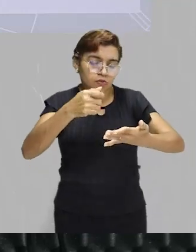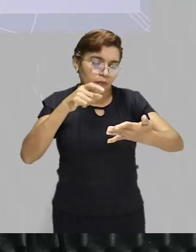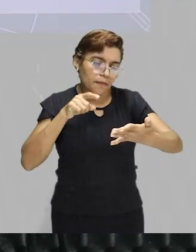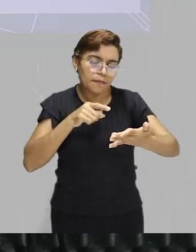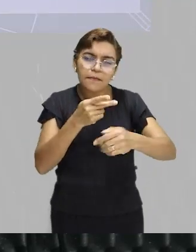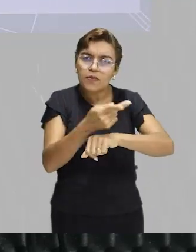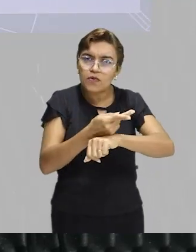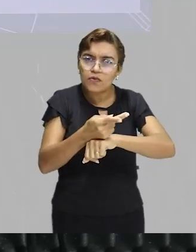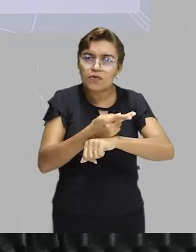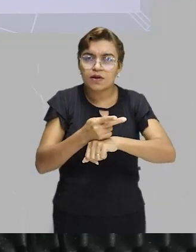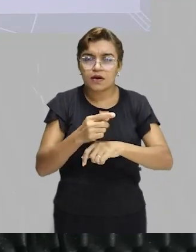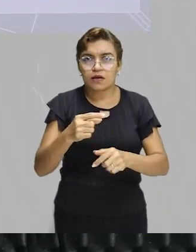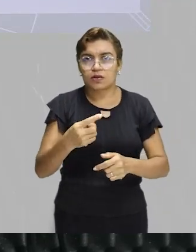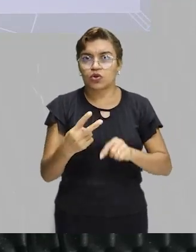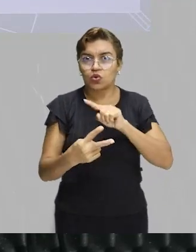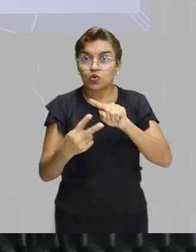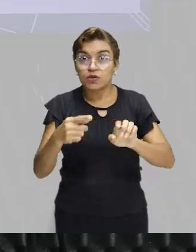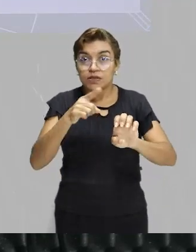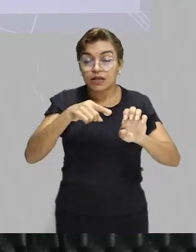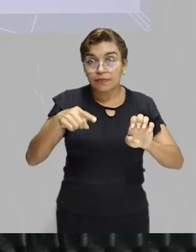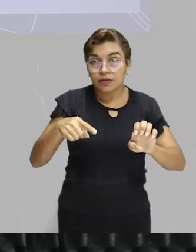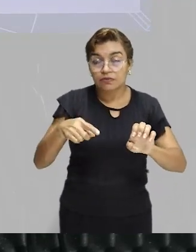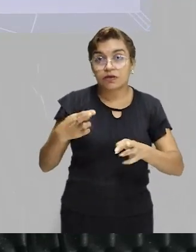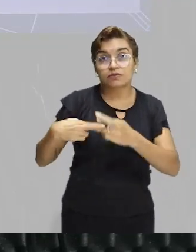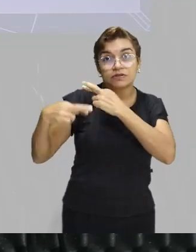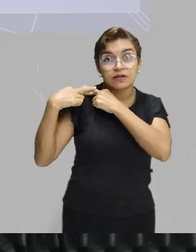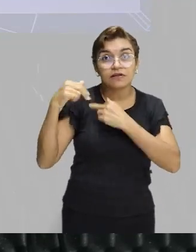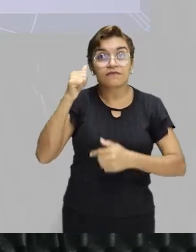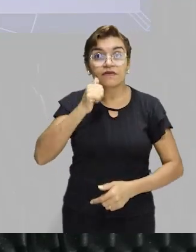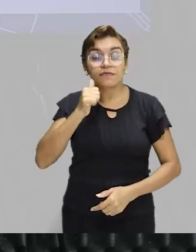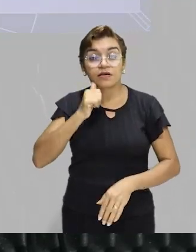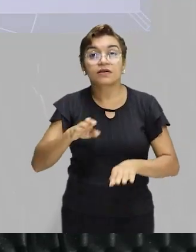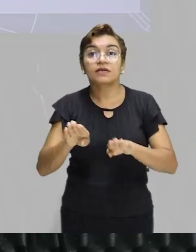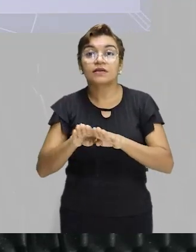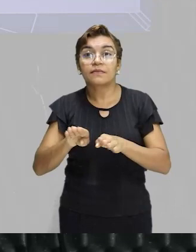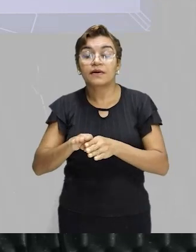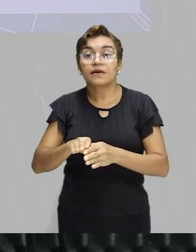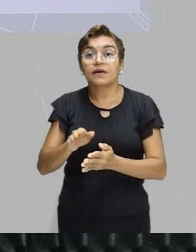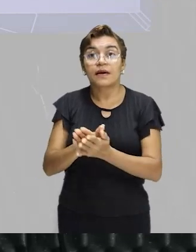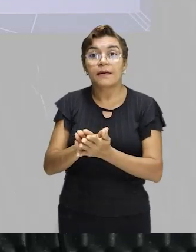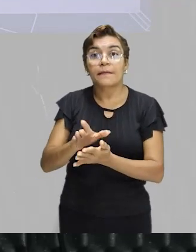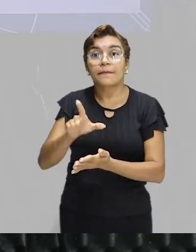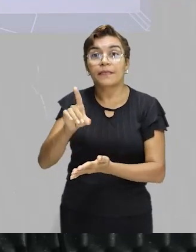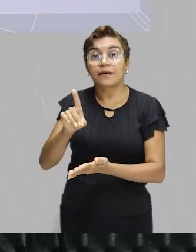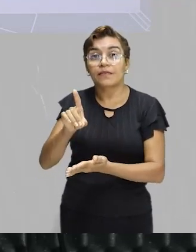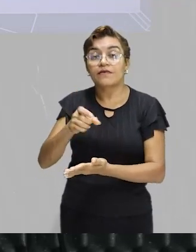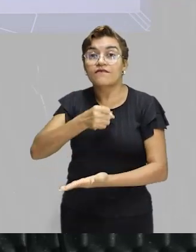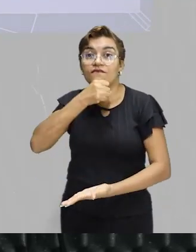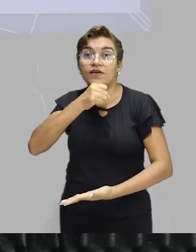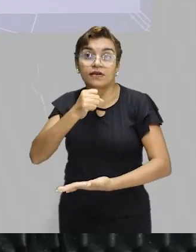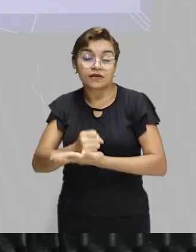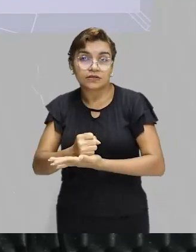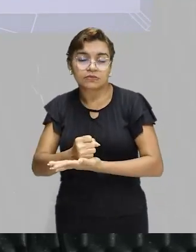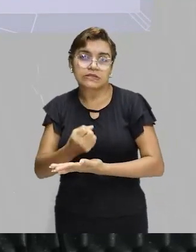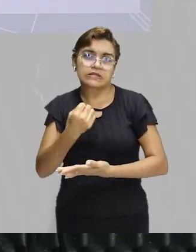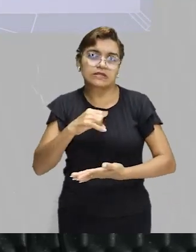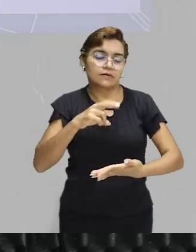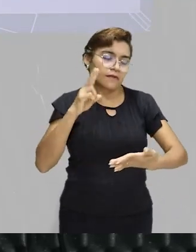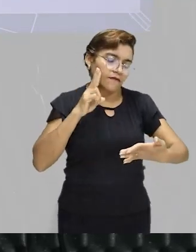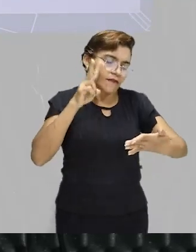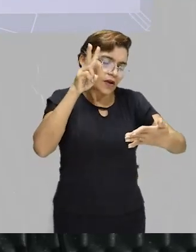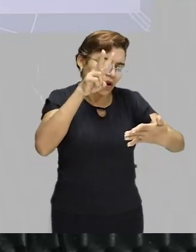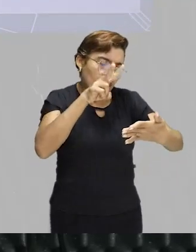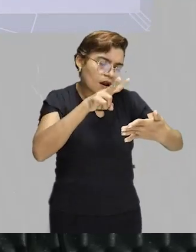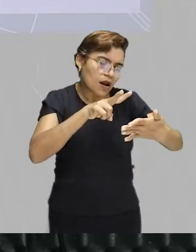elementos. Primeiro, tarefa feminina e segundo, Velho Testamento. Então, se eu faço aquela leitura rápida,